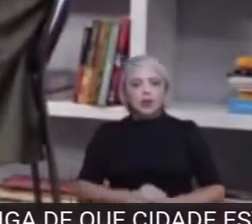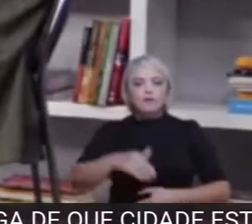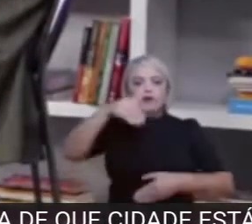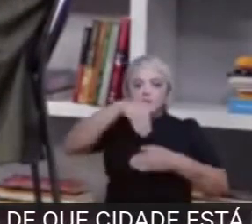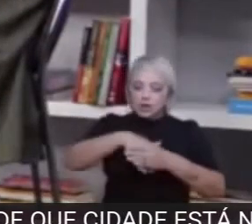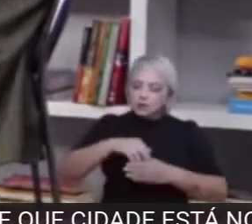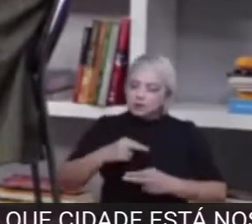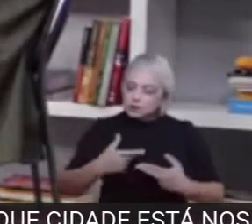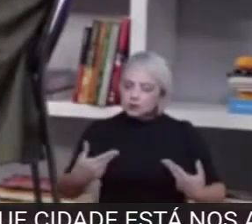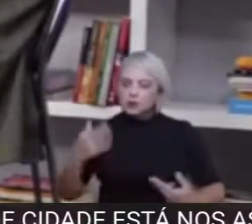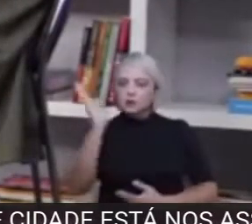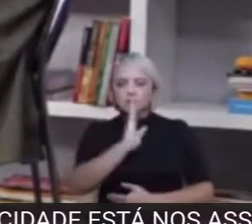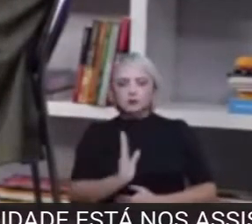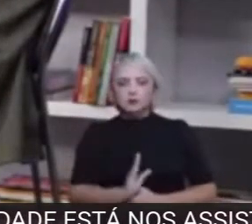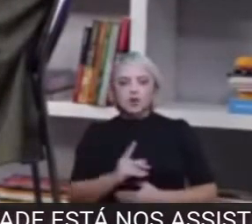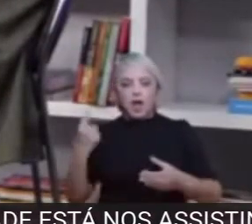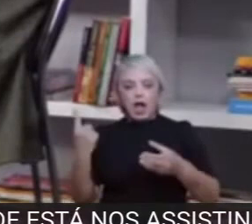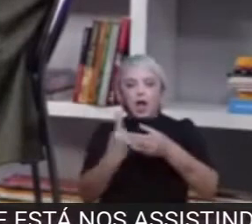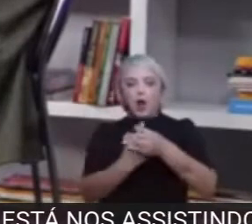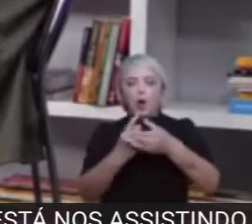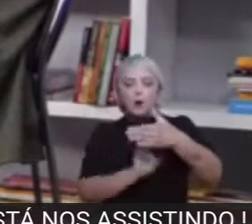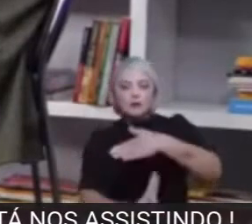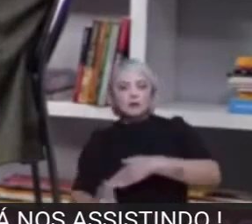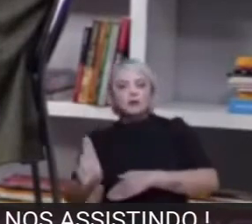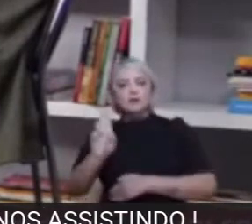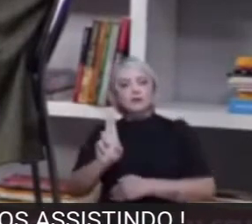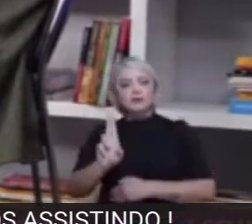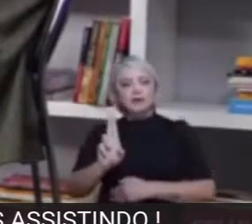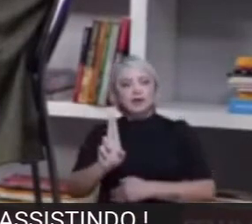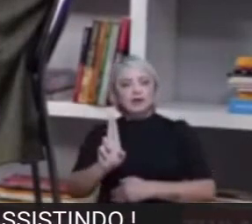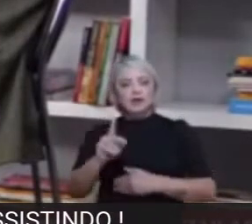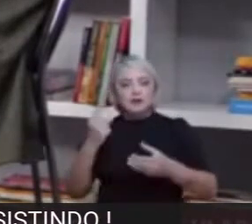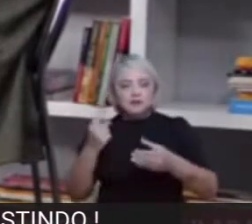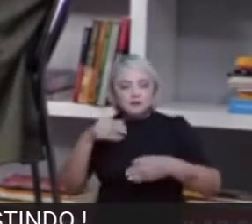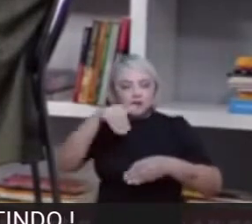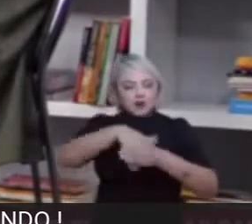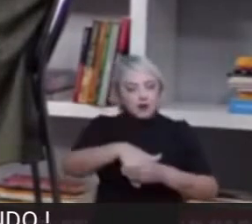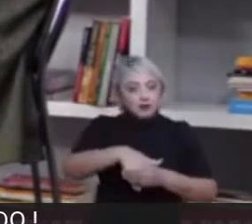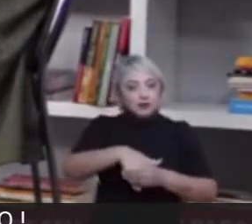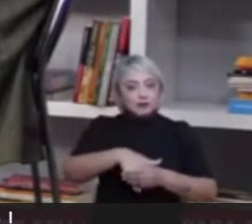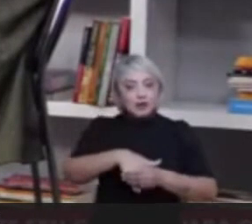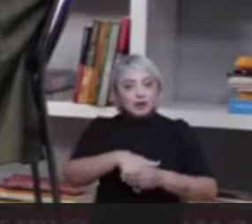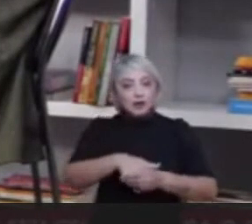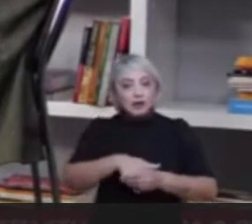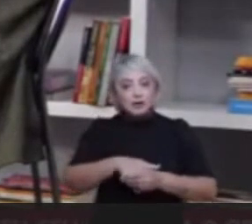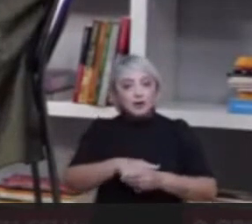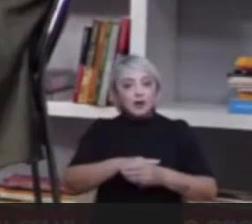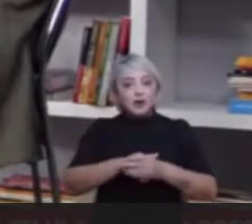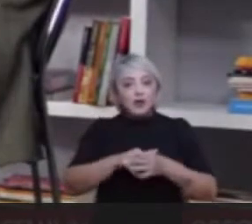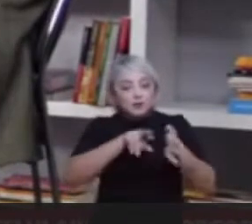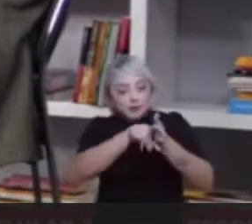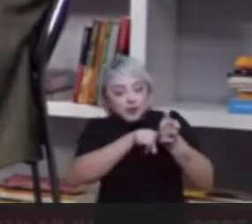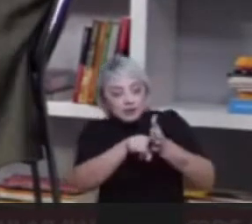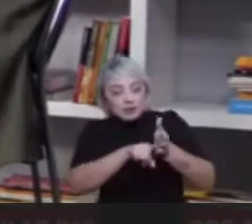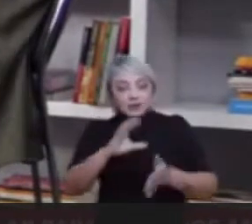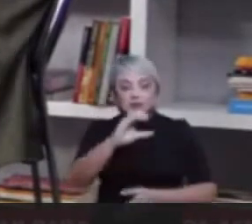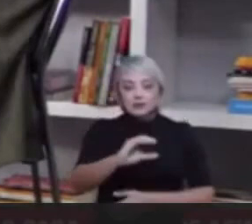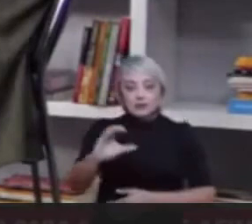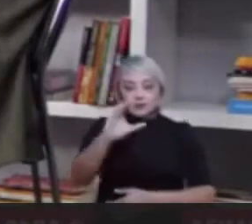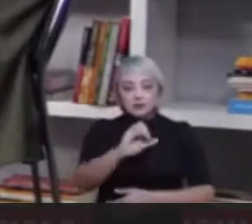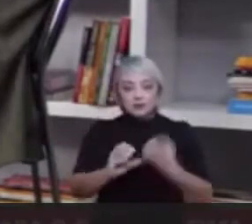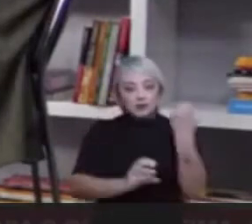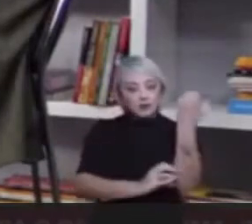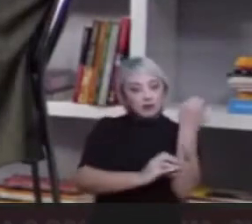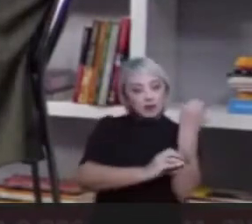as cotas nas universidades, votaram a célula-tronco, votaram a União Civil.